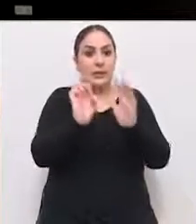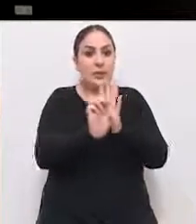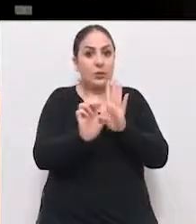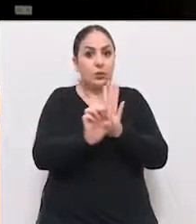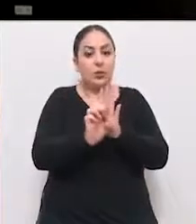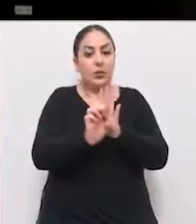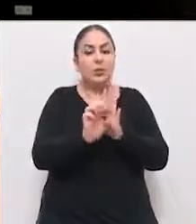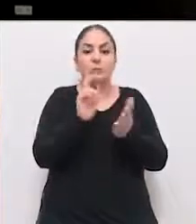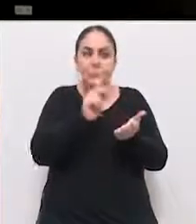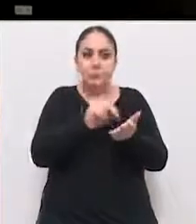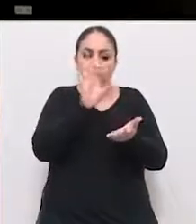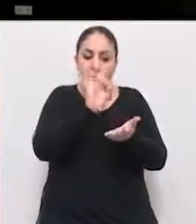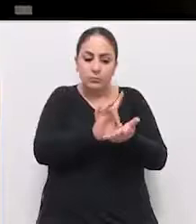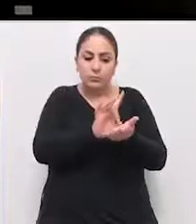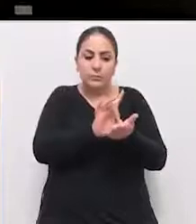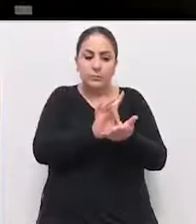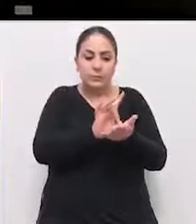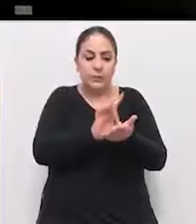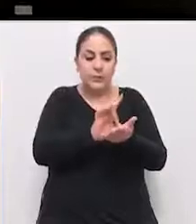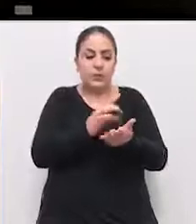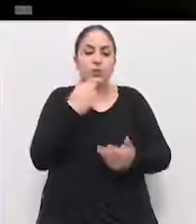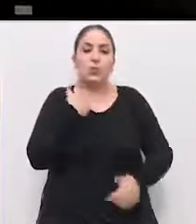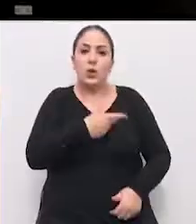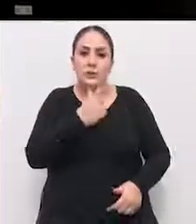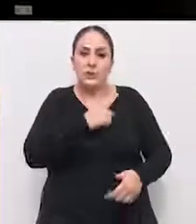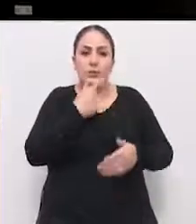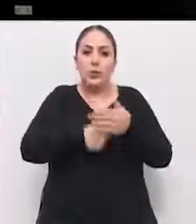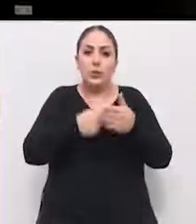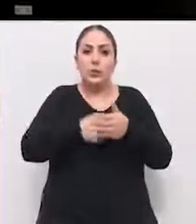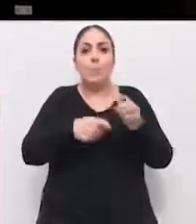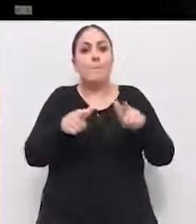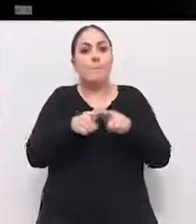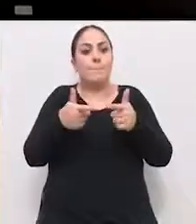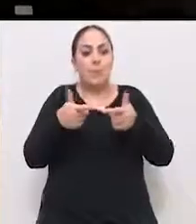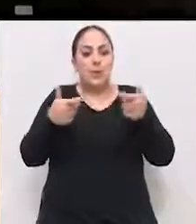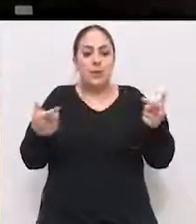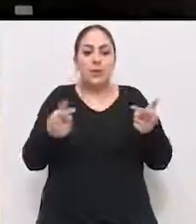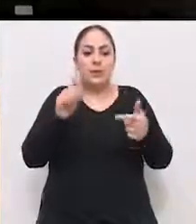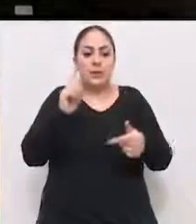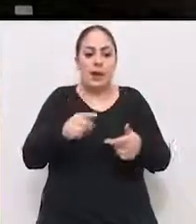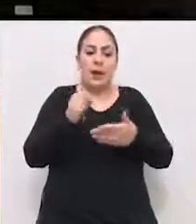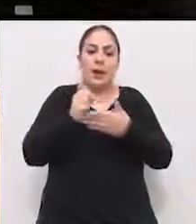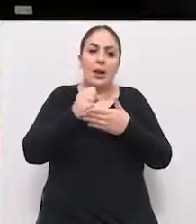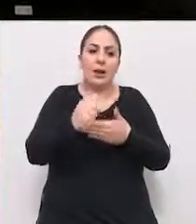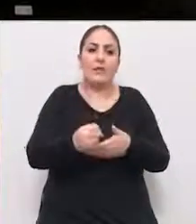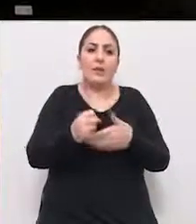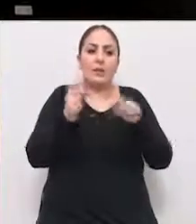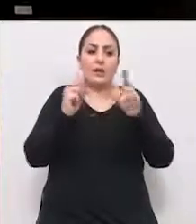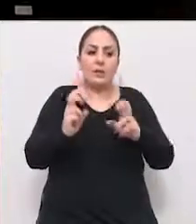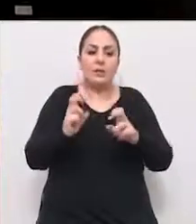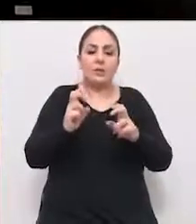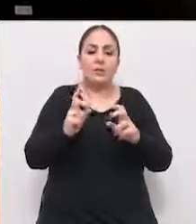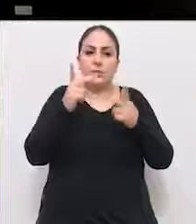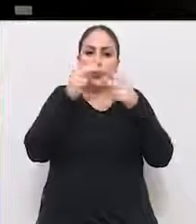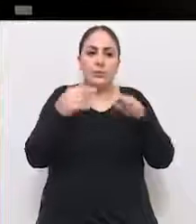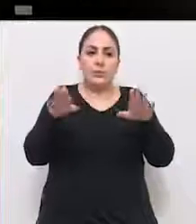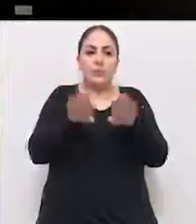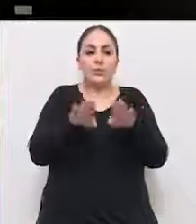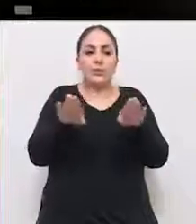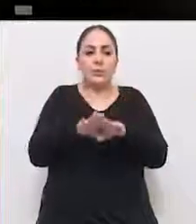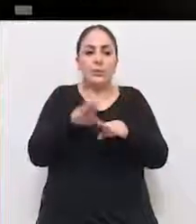alteração estatutária for realmente deferida, temos uma luta maior ainda, que é levar a questão